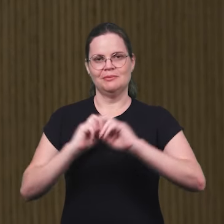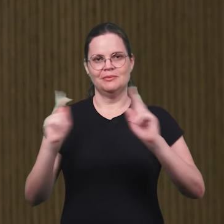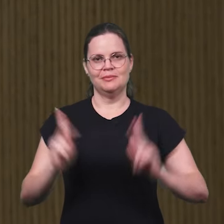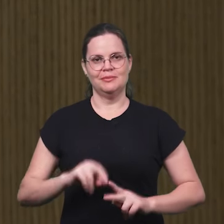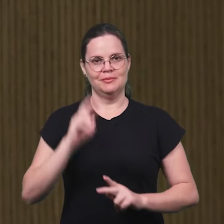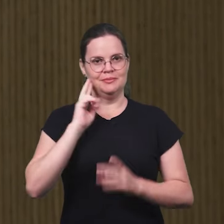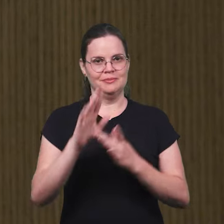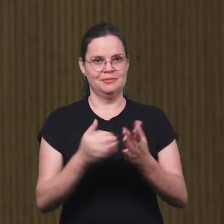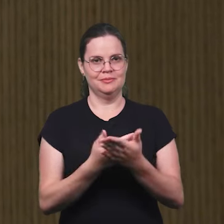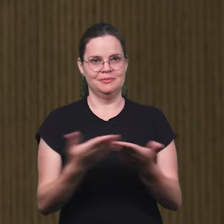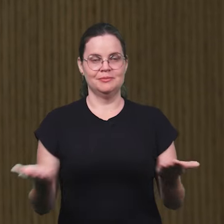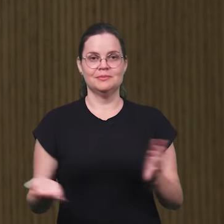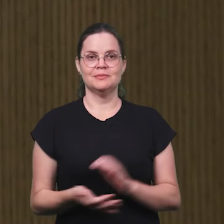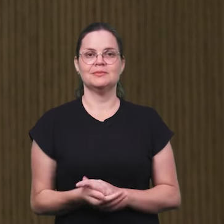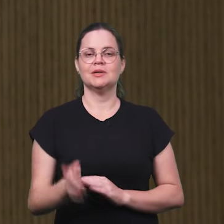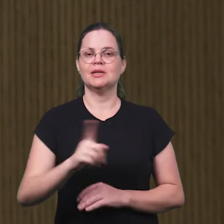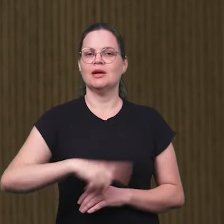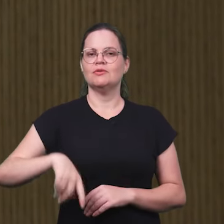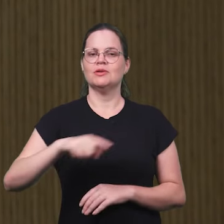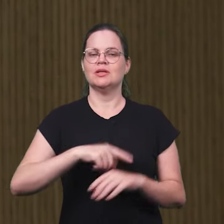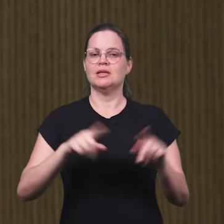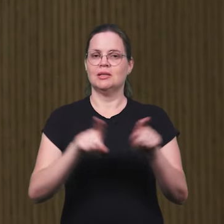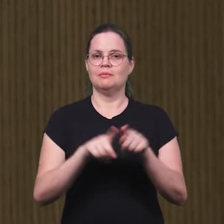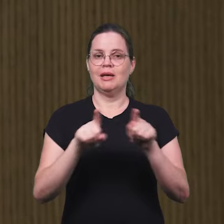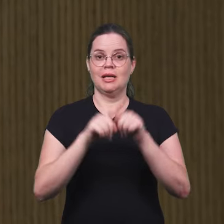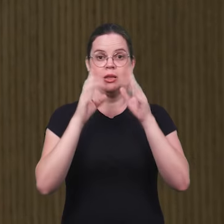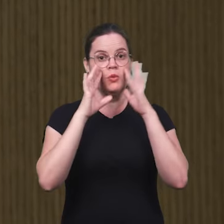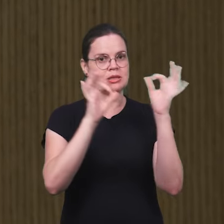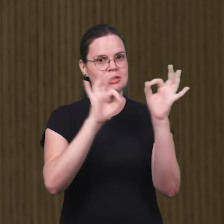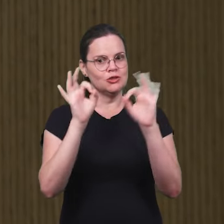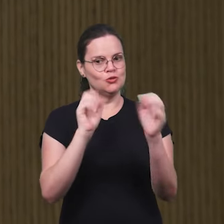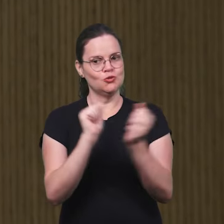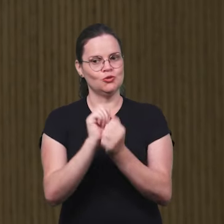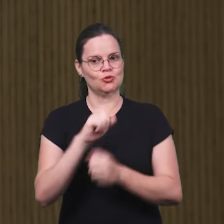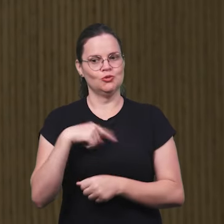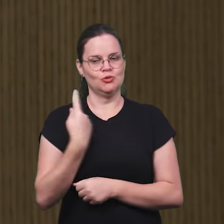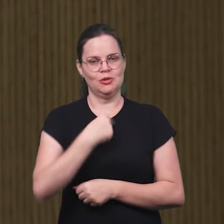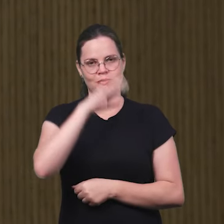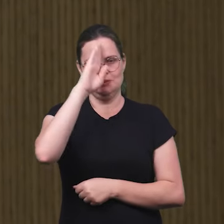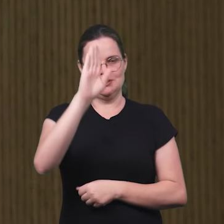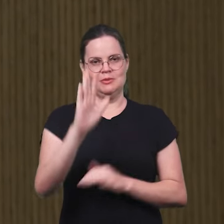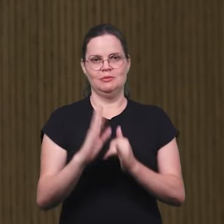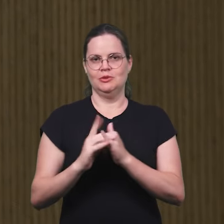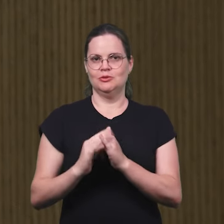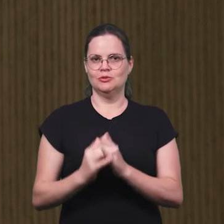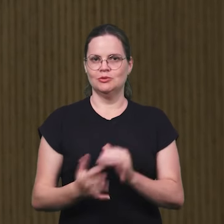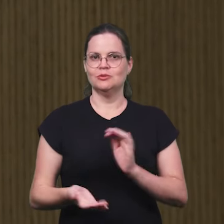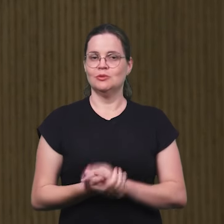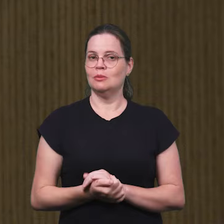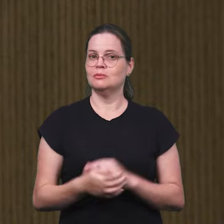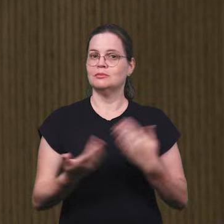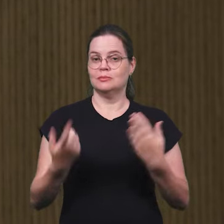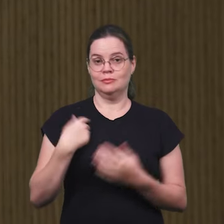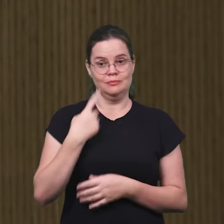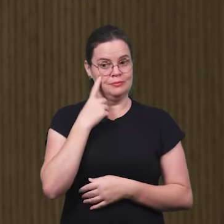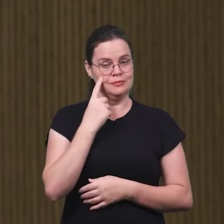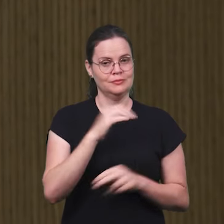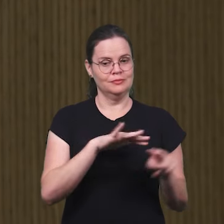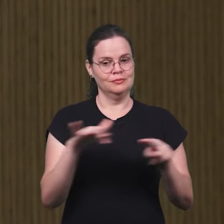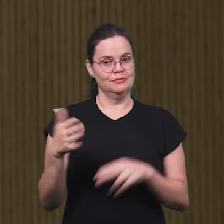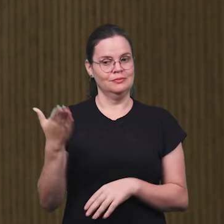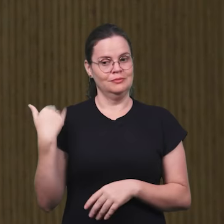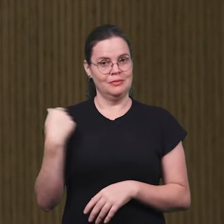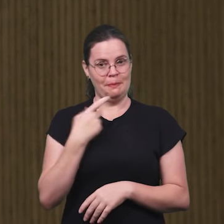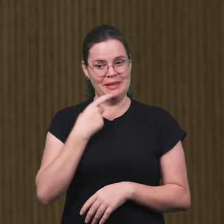Senhor. E para você que está conectado aqui também nas nossas plataformas digitais, principalmente no YouTube. Olha, na semana passada tivemos